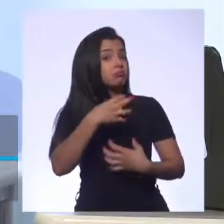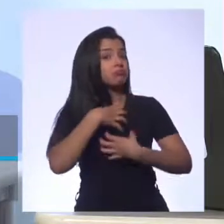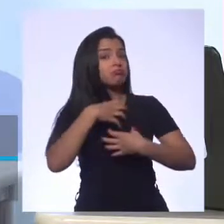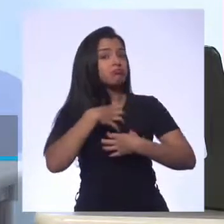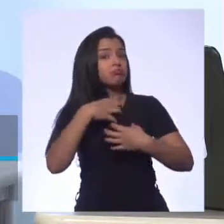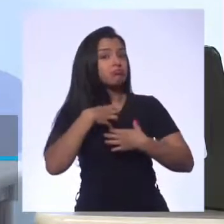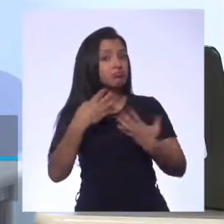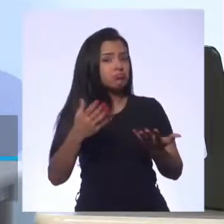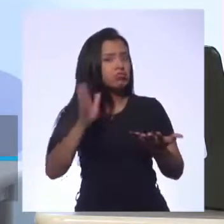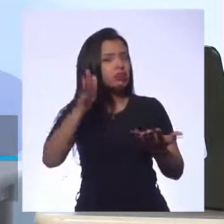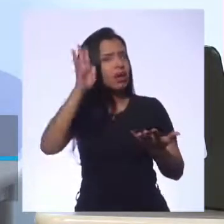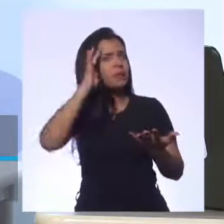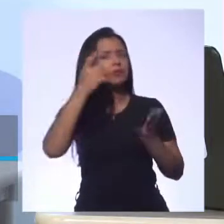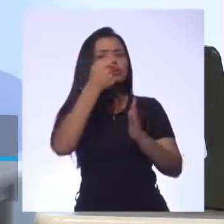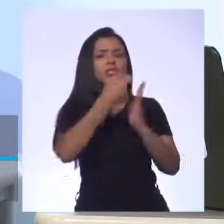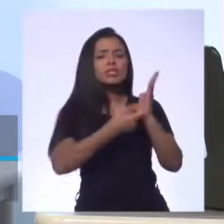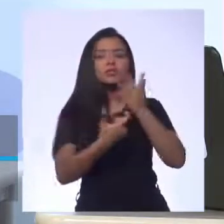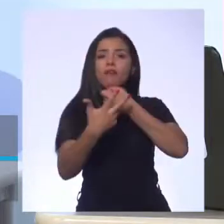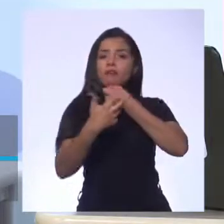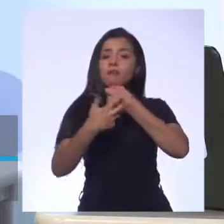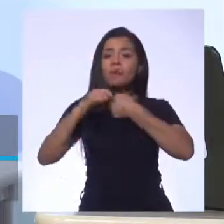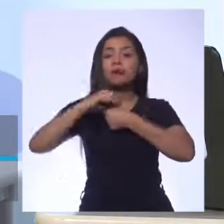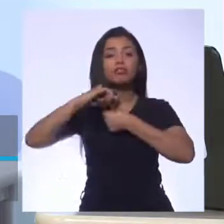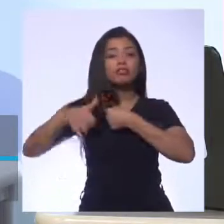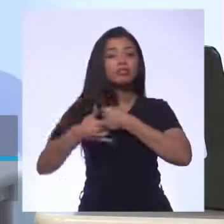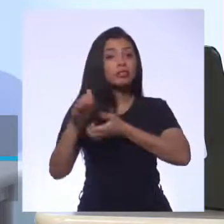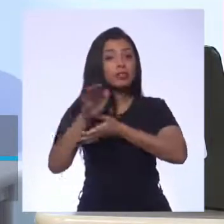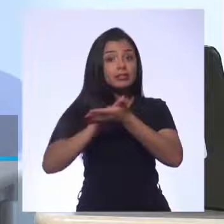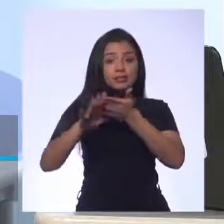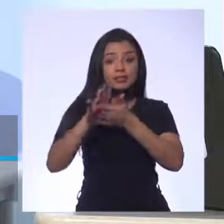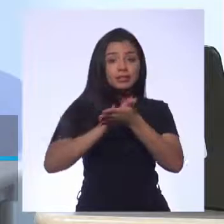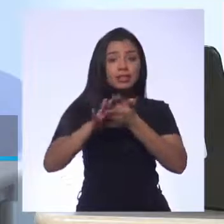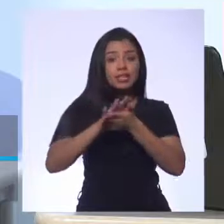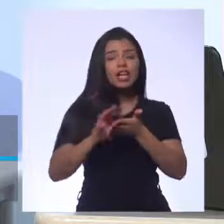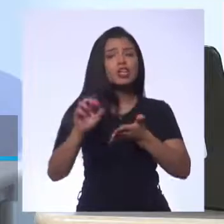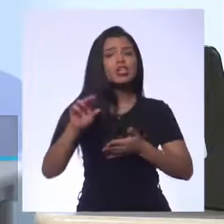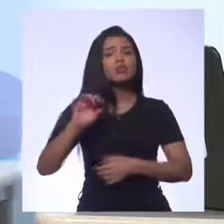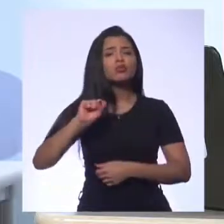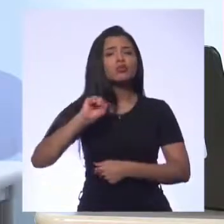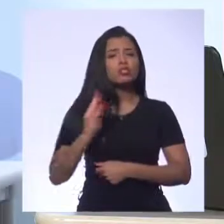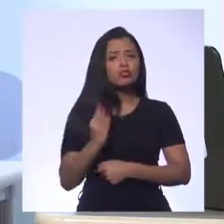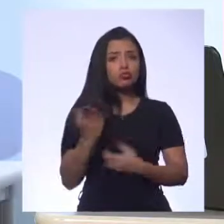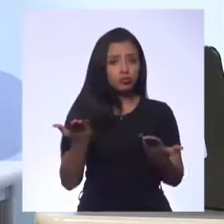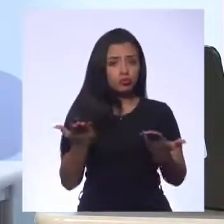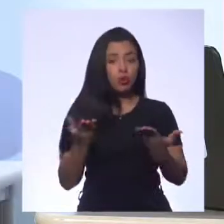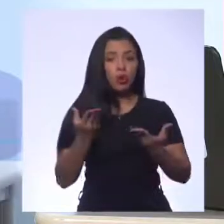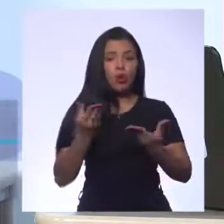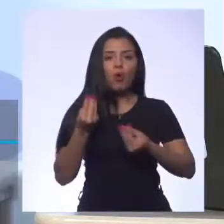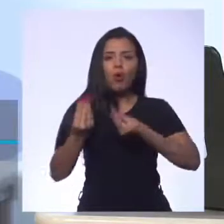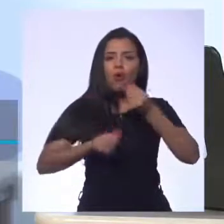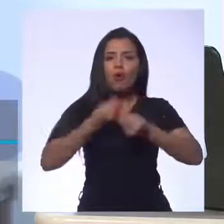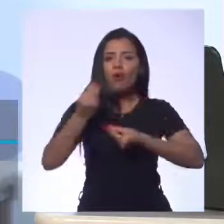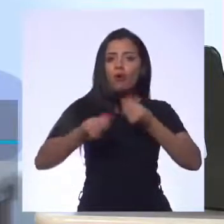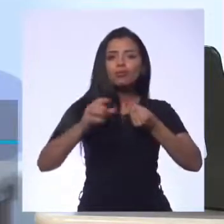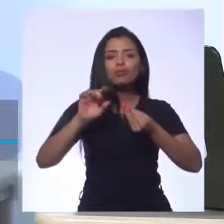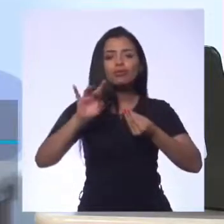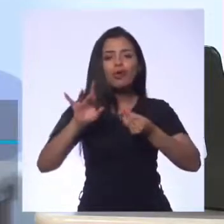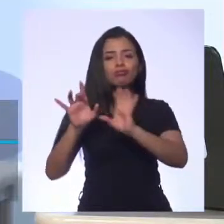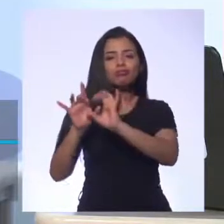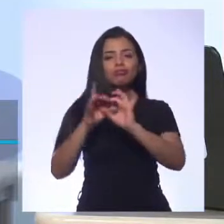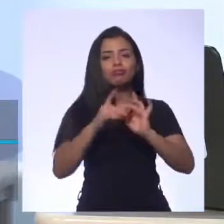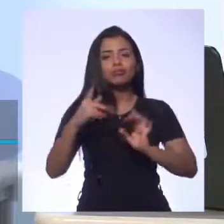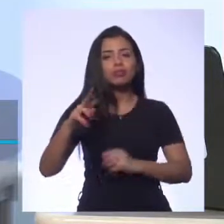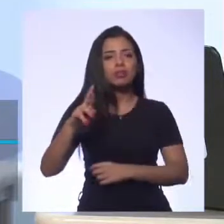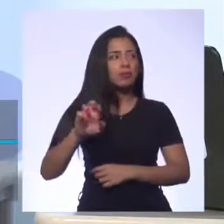que seria esse texto sem verbos, sem adjetivos? Seria um texto só com substantivos? Como seria um texto só com preposições? O que